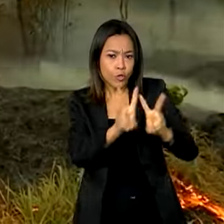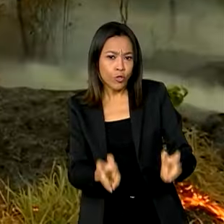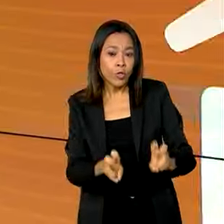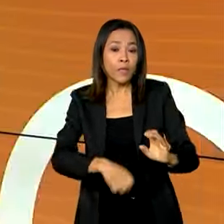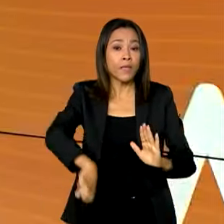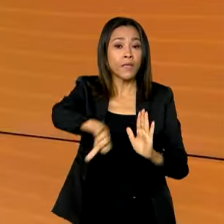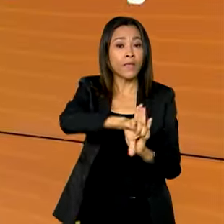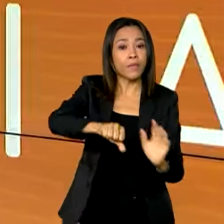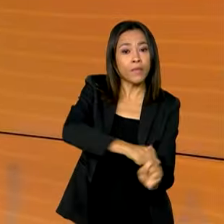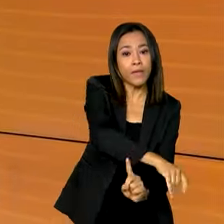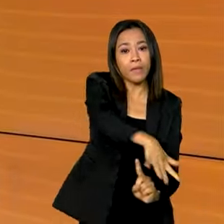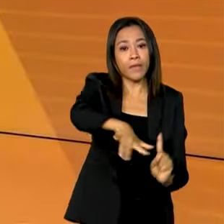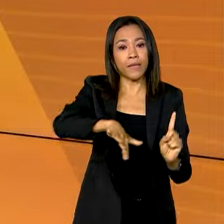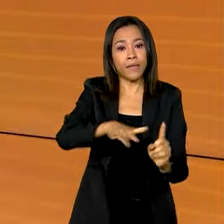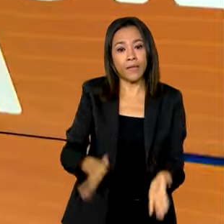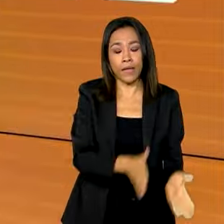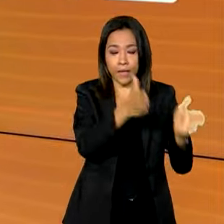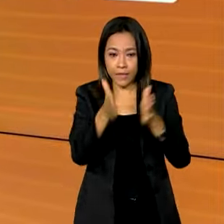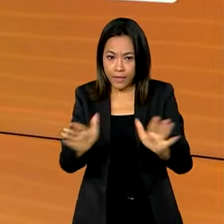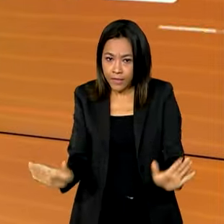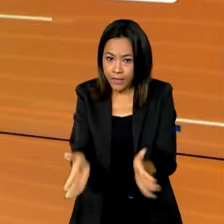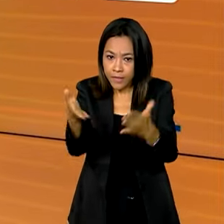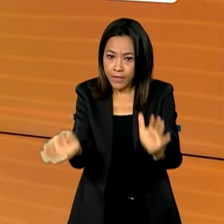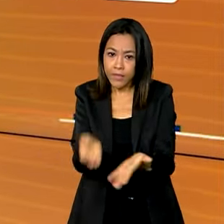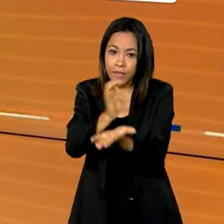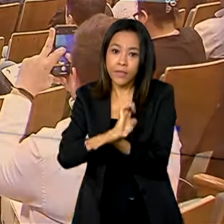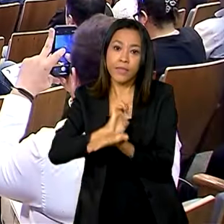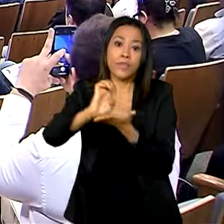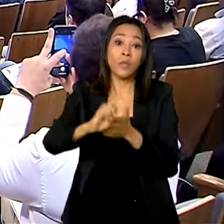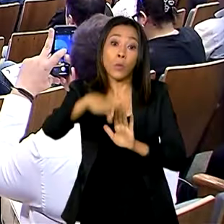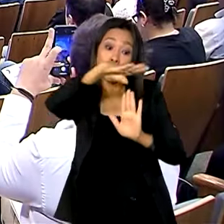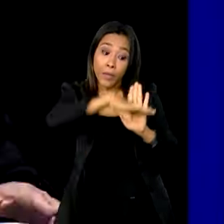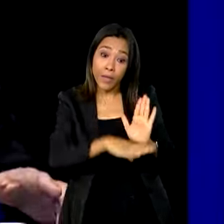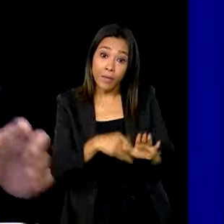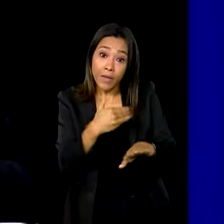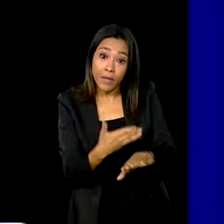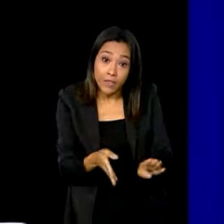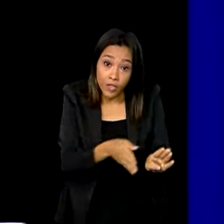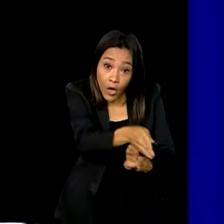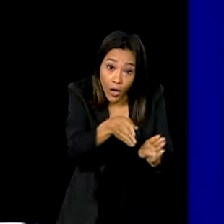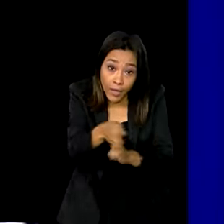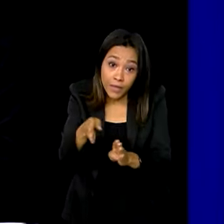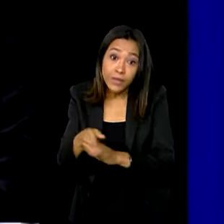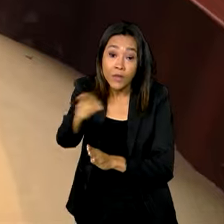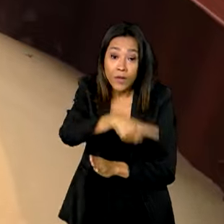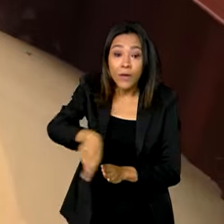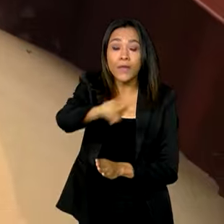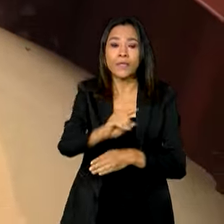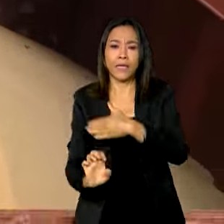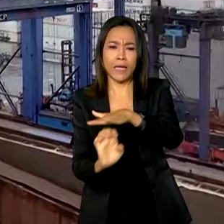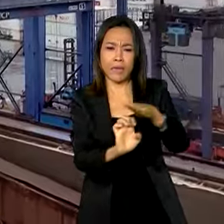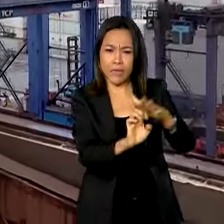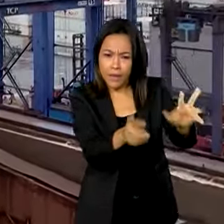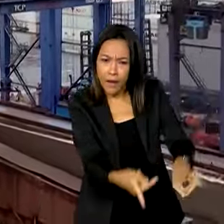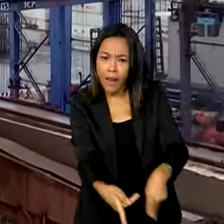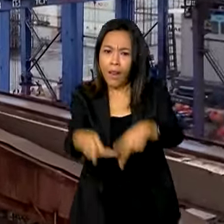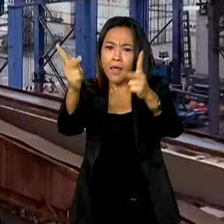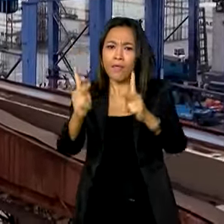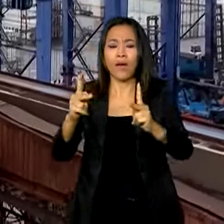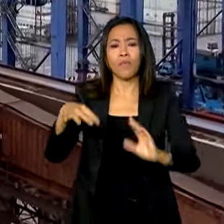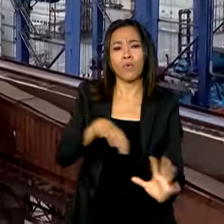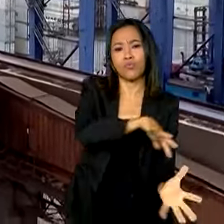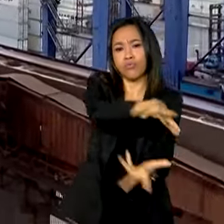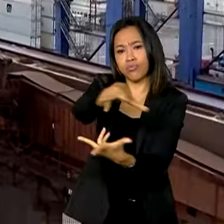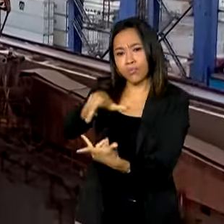ambientais. Incentivo às exportações. Programa de qualificação para levar mais empresas brasileiras ao mercado